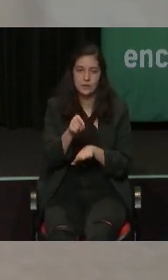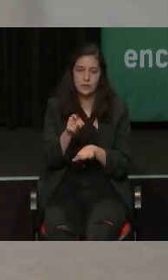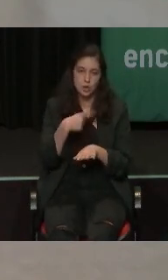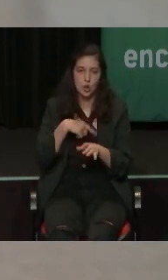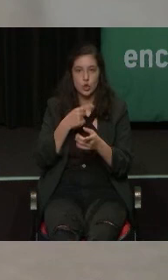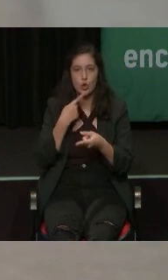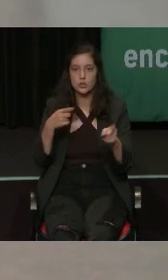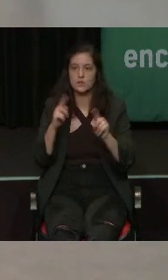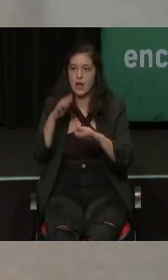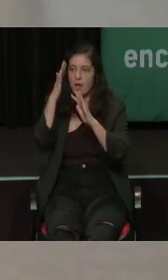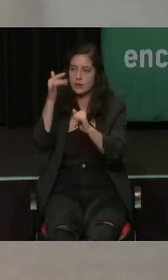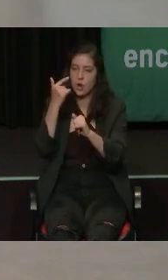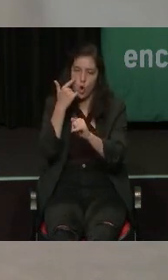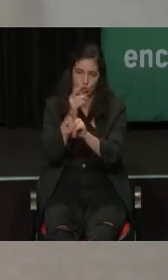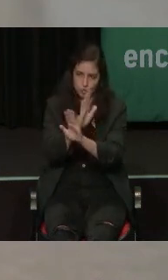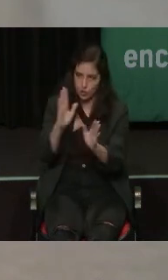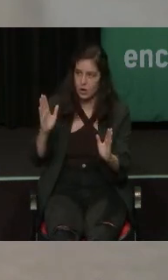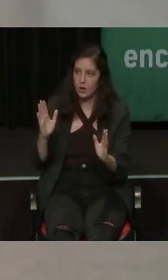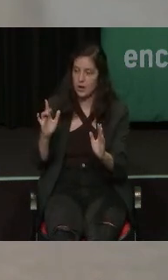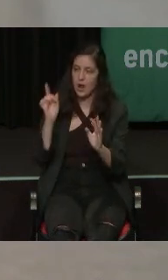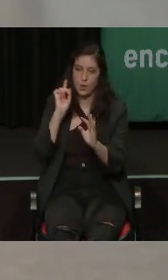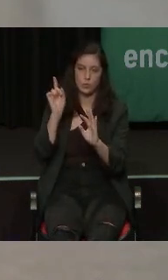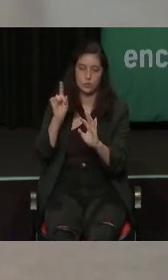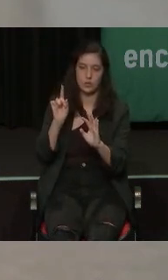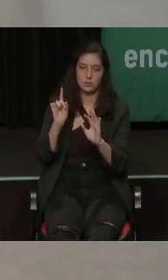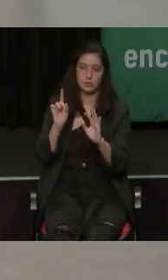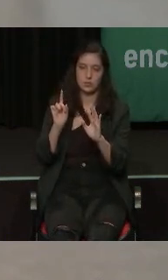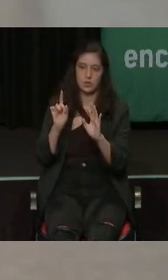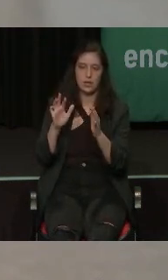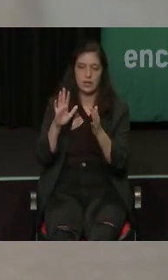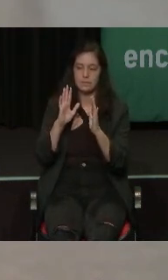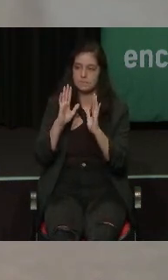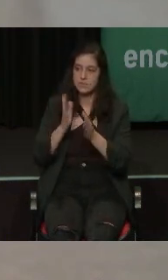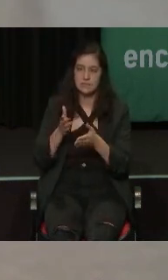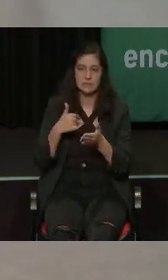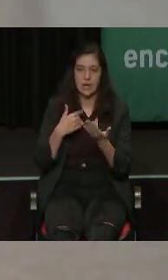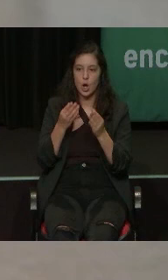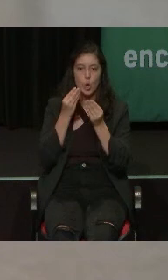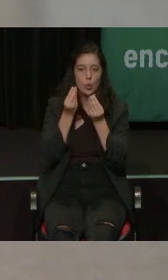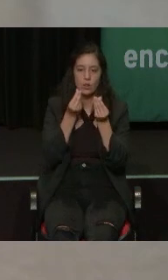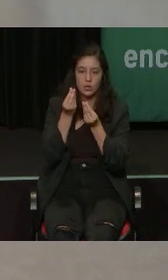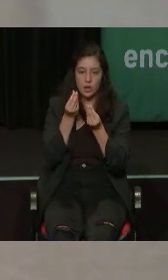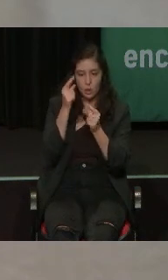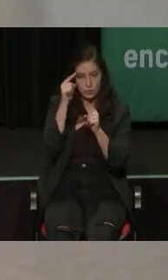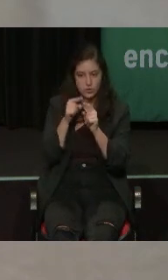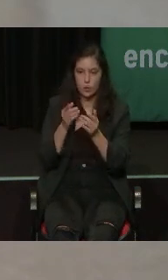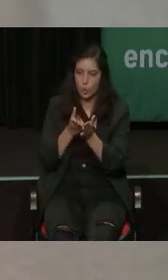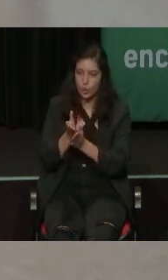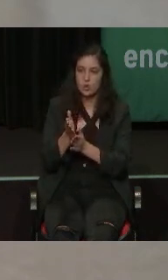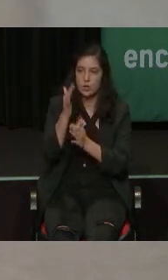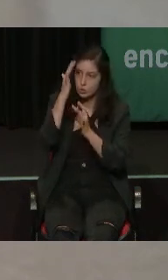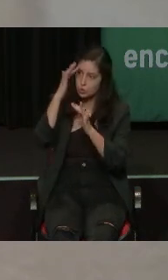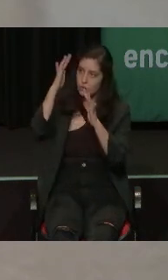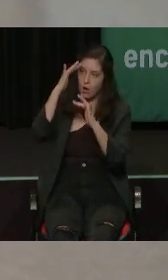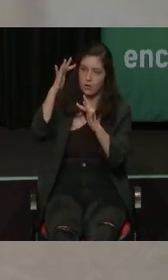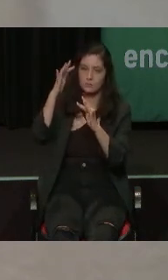repetir uma ideia que já conhecem, é crucial e é urgente dar-lhes condições para que possam continuar a sonhar,